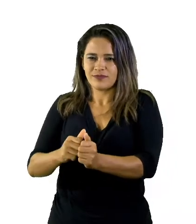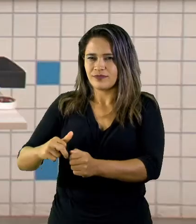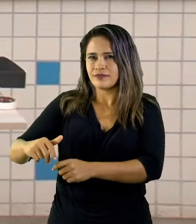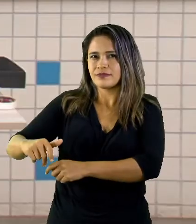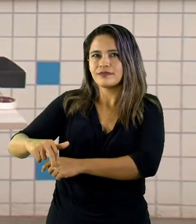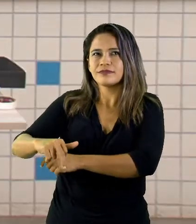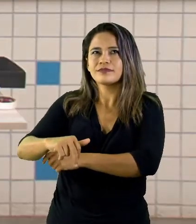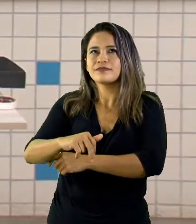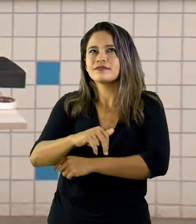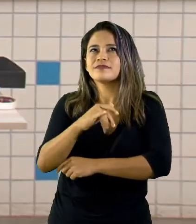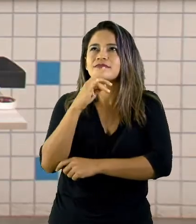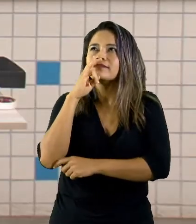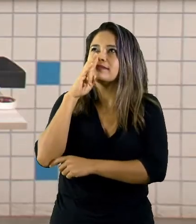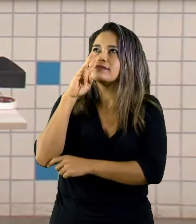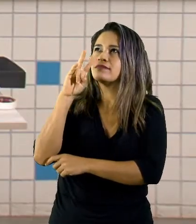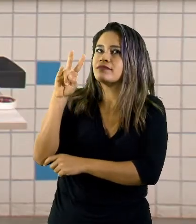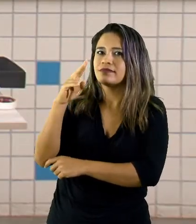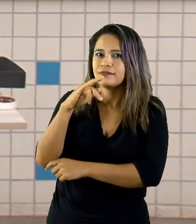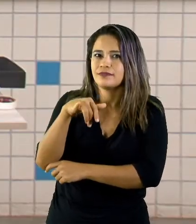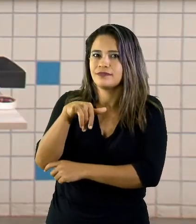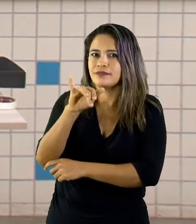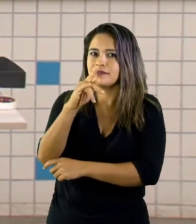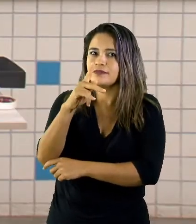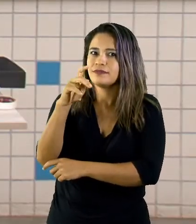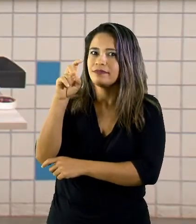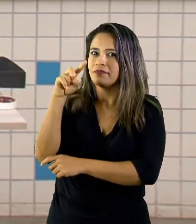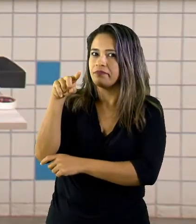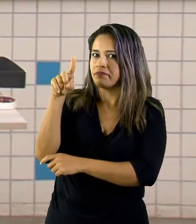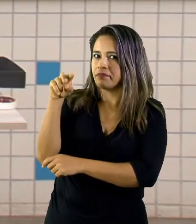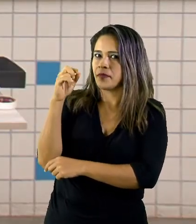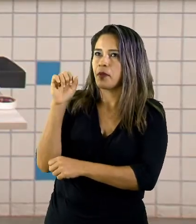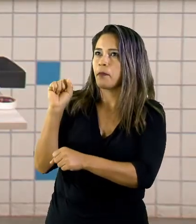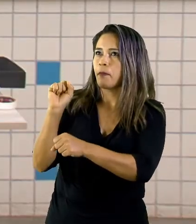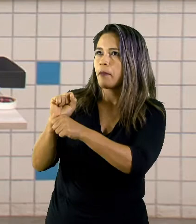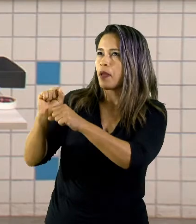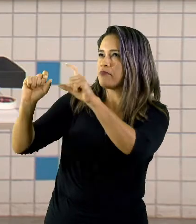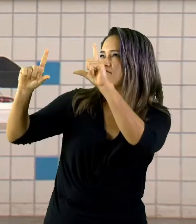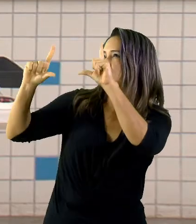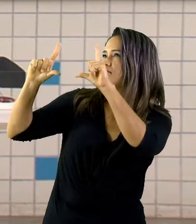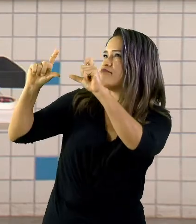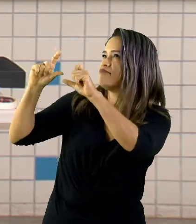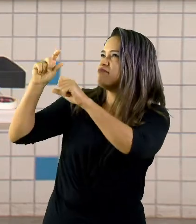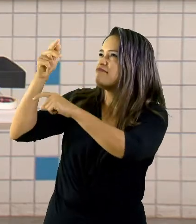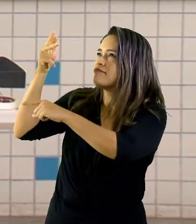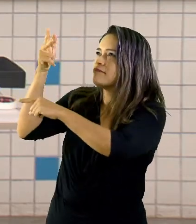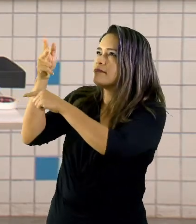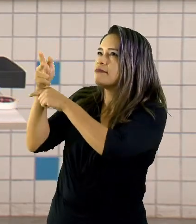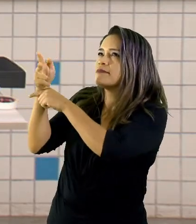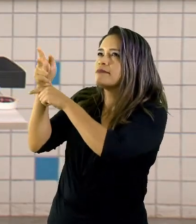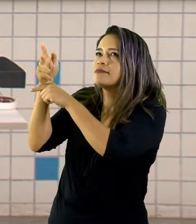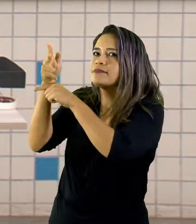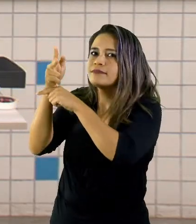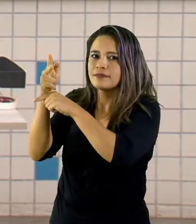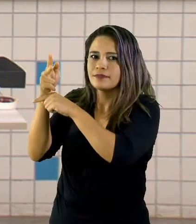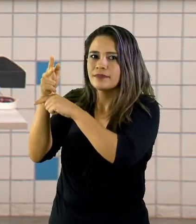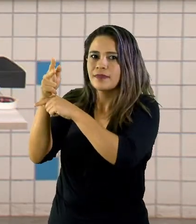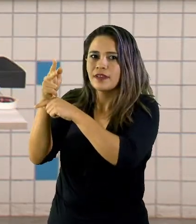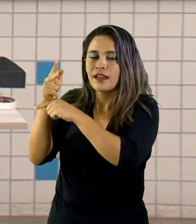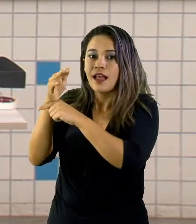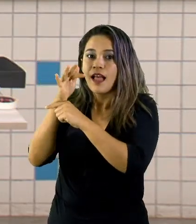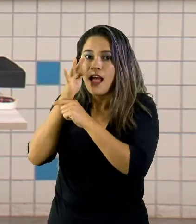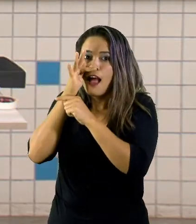ipê param para fotografar, filmar. A flor do